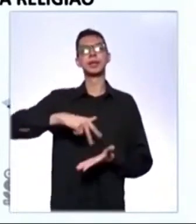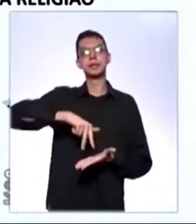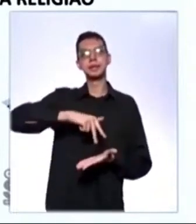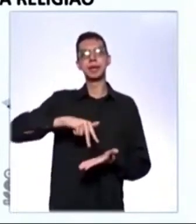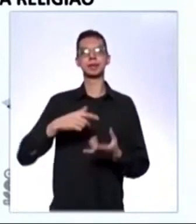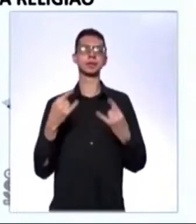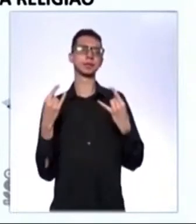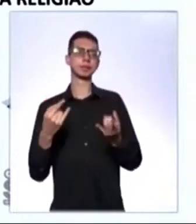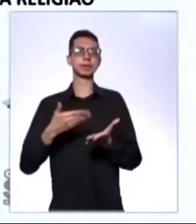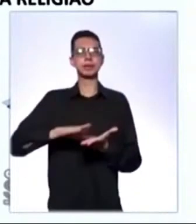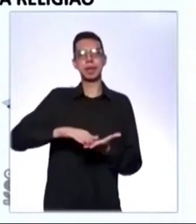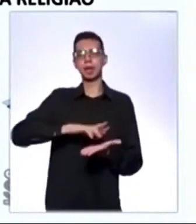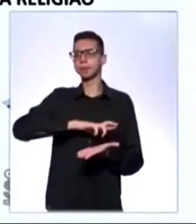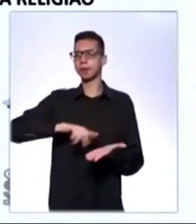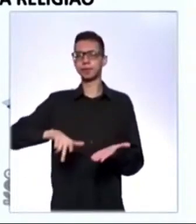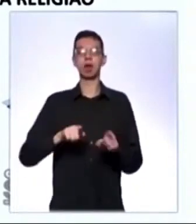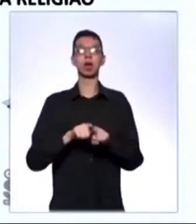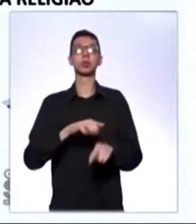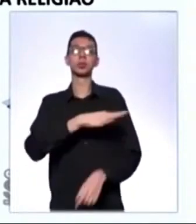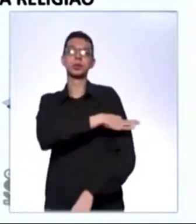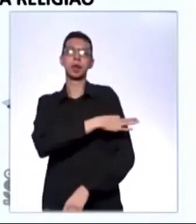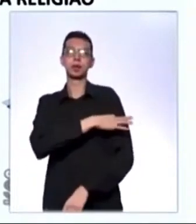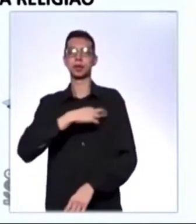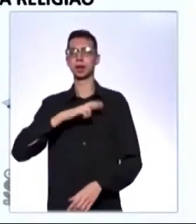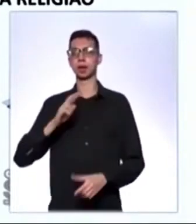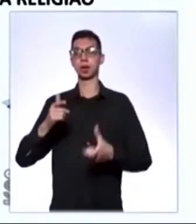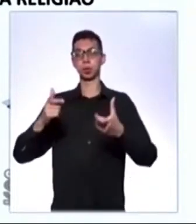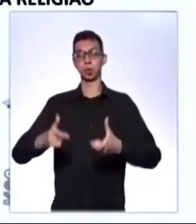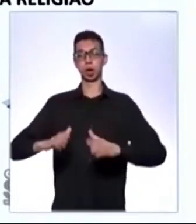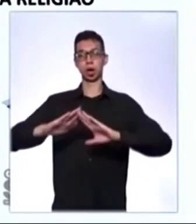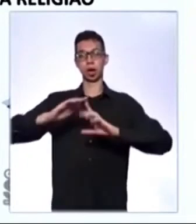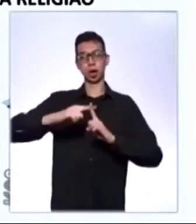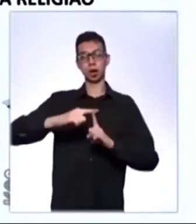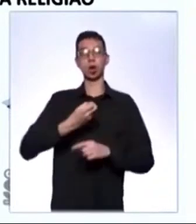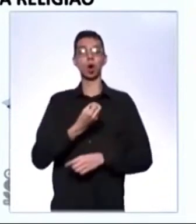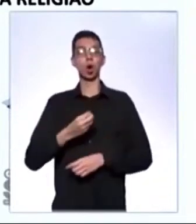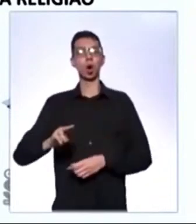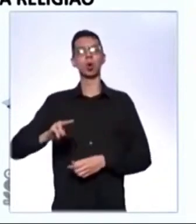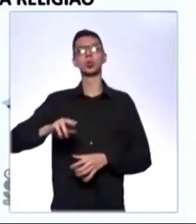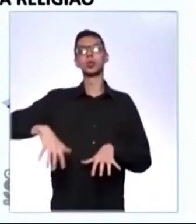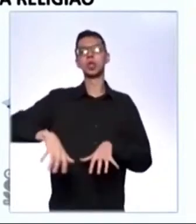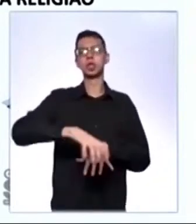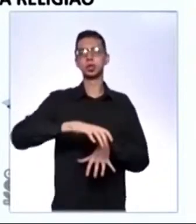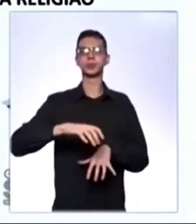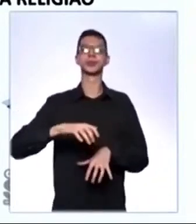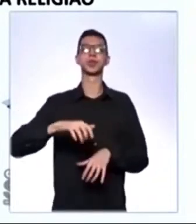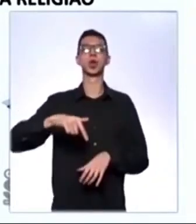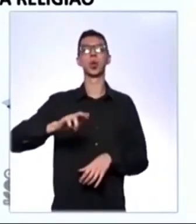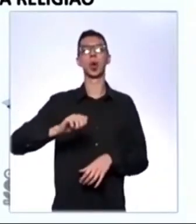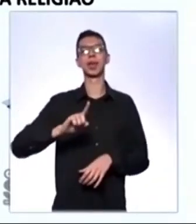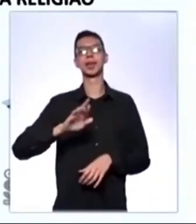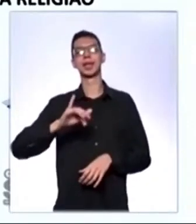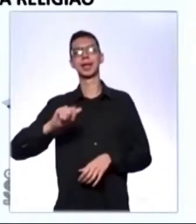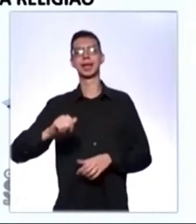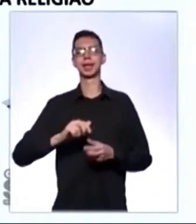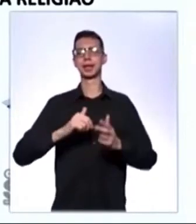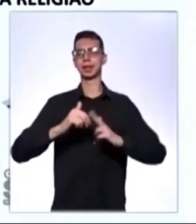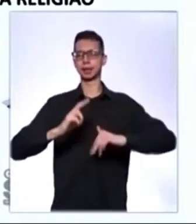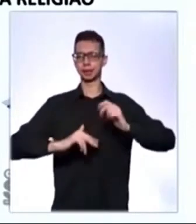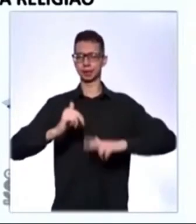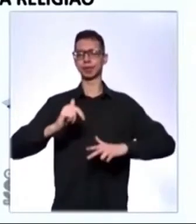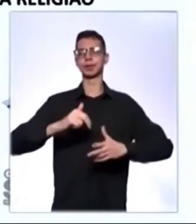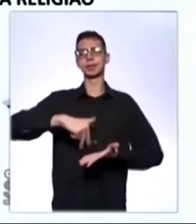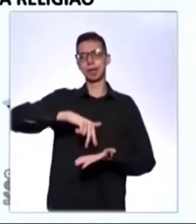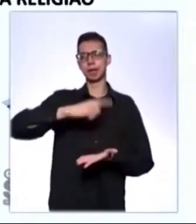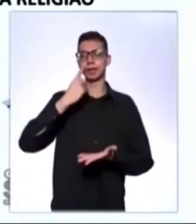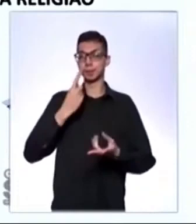das tribos indígenas, templos religiosos, ou nas danças regionais, quadrilhas, cirandas, frevo, maracatu. Você viu? Eu tenho